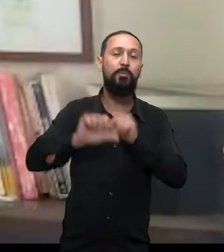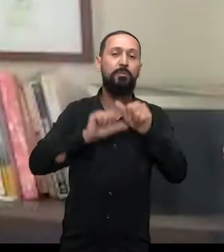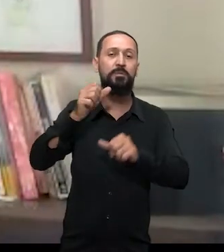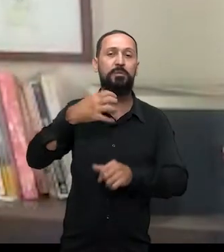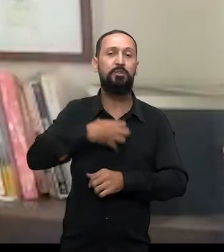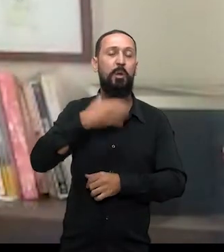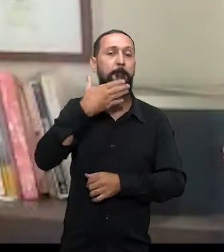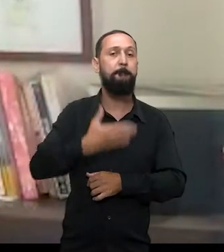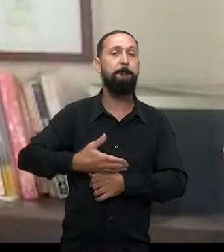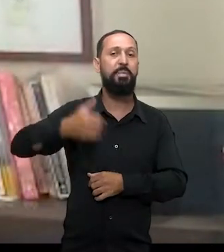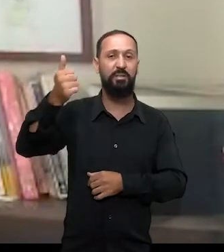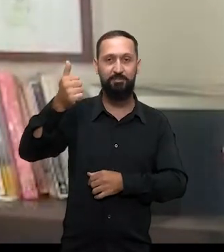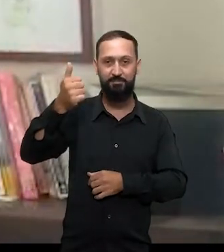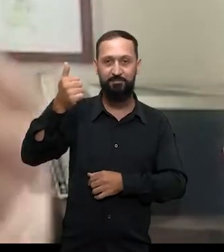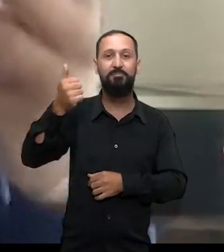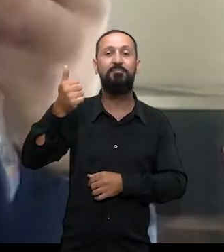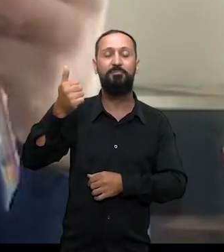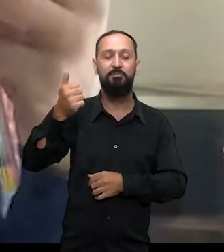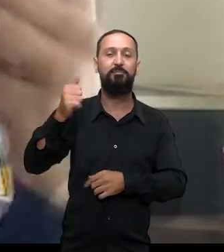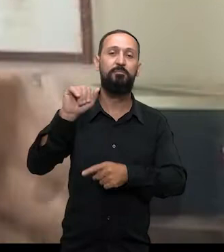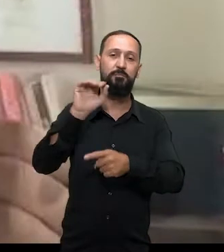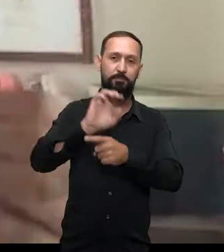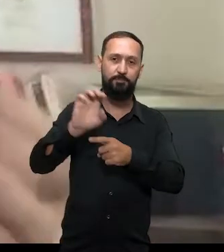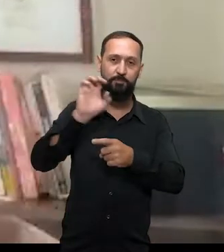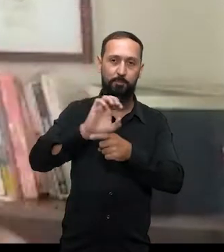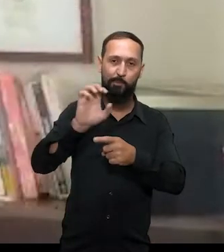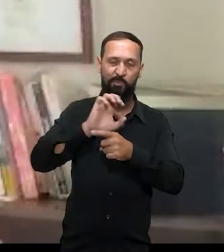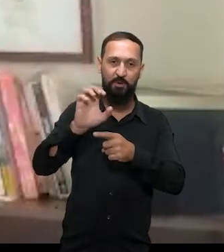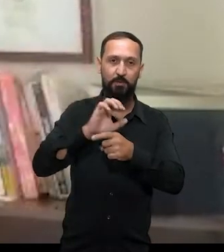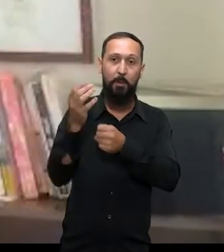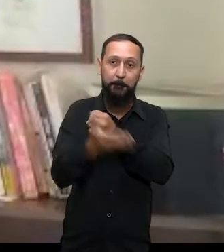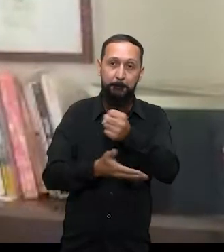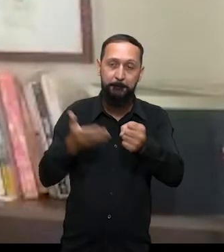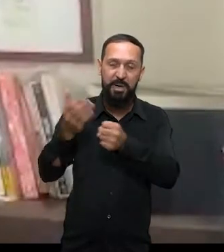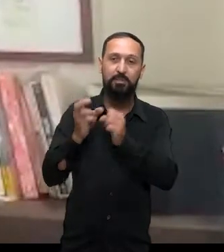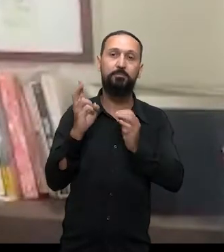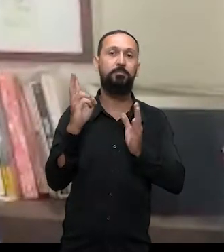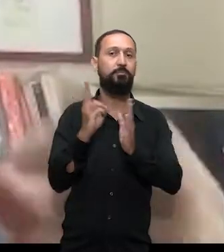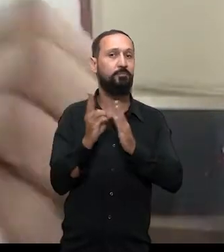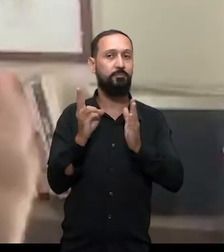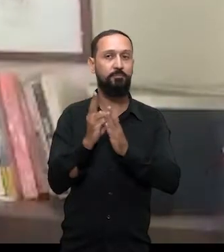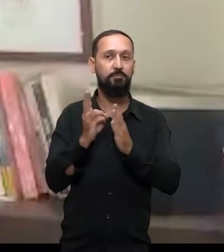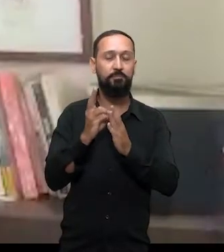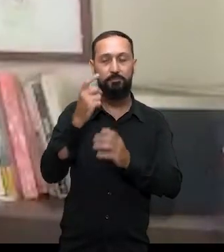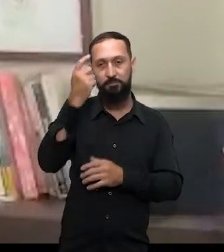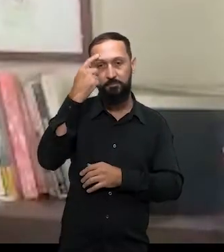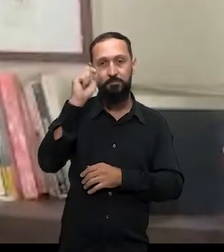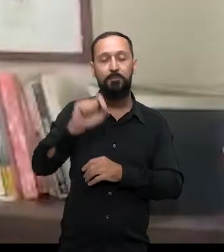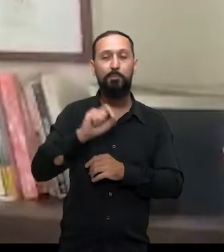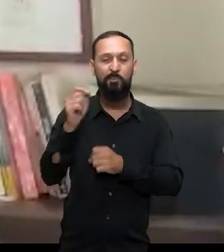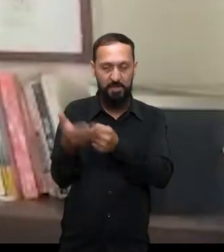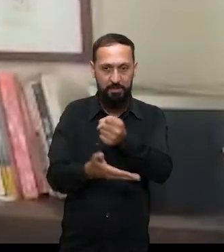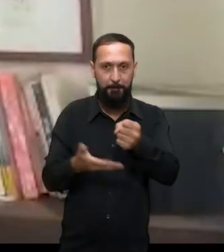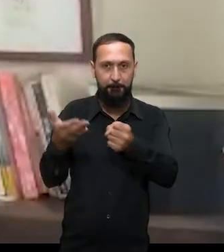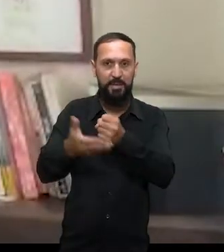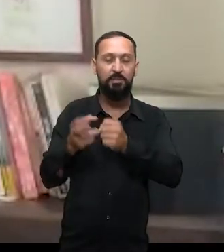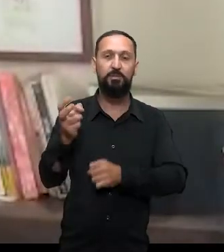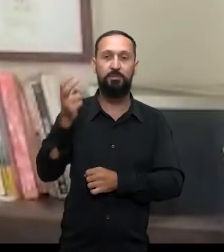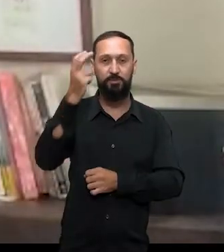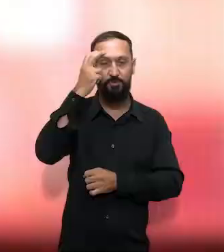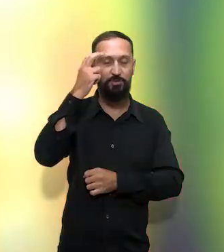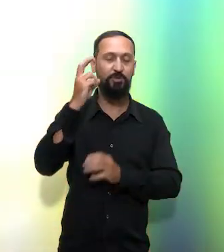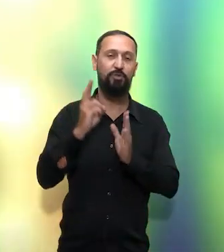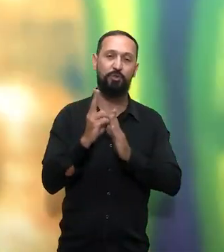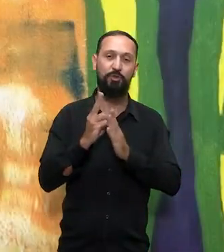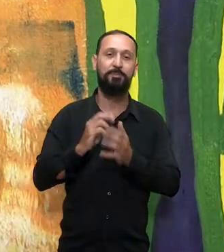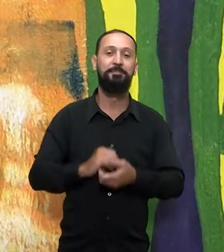considerar melhor enquanto um estado com raízes indígenas e considerar também estas raízes culturais